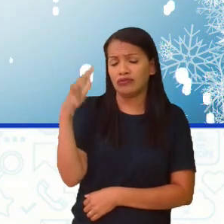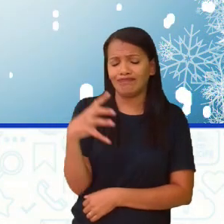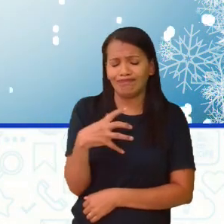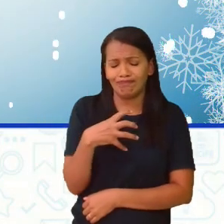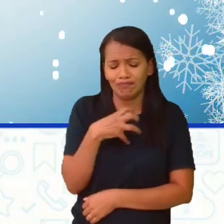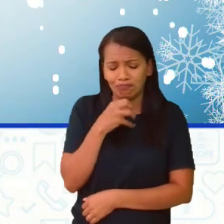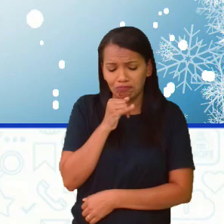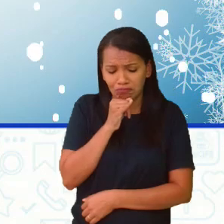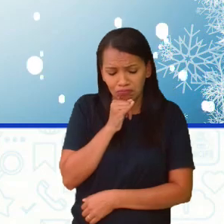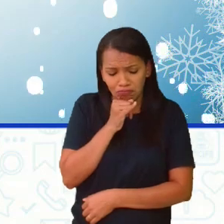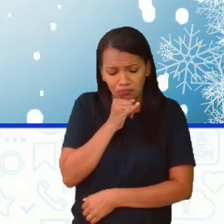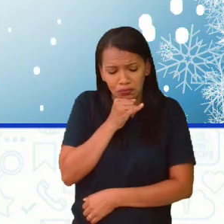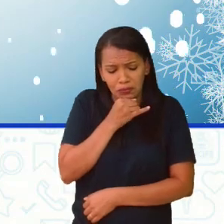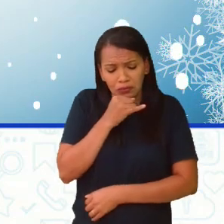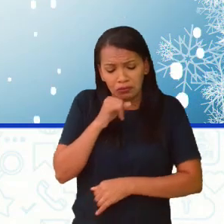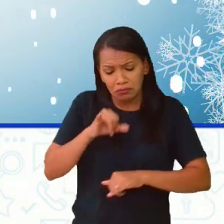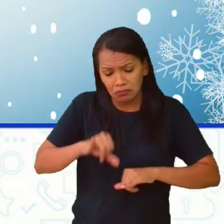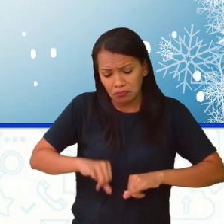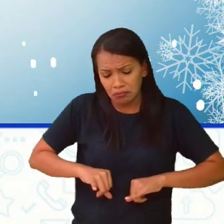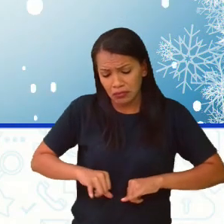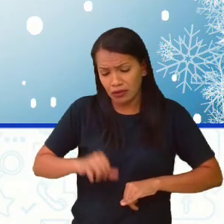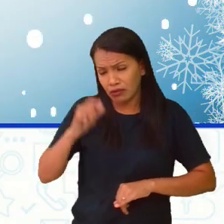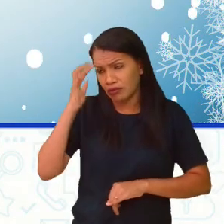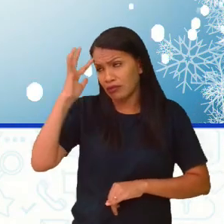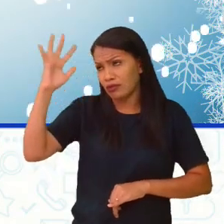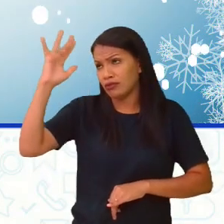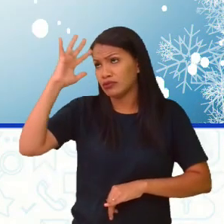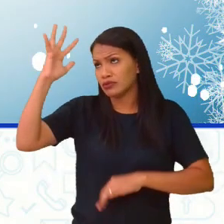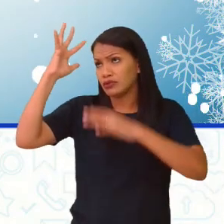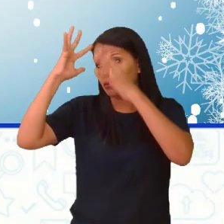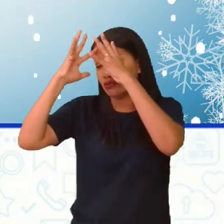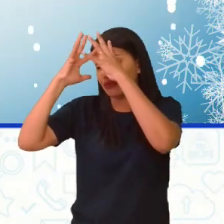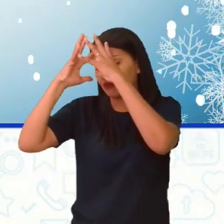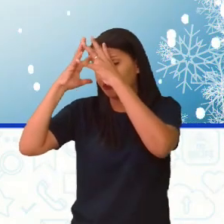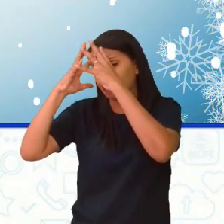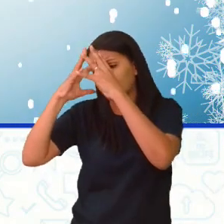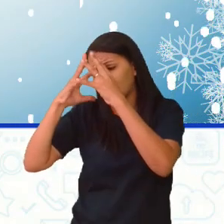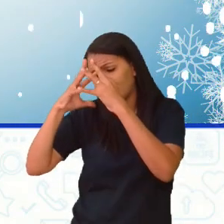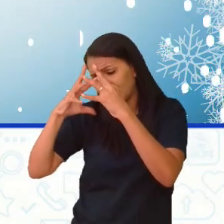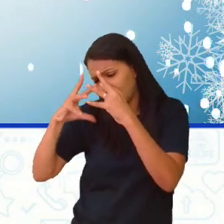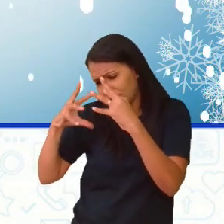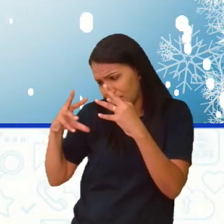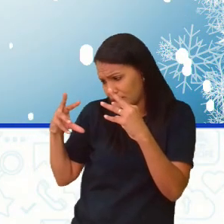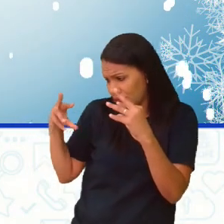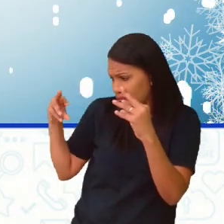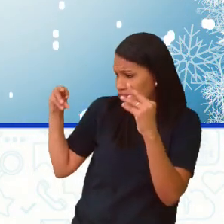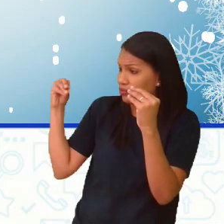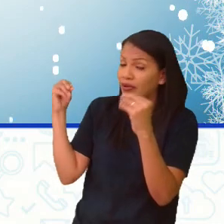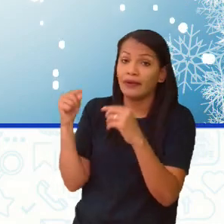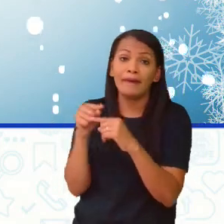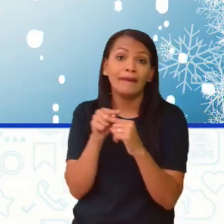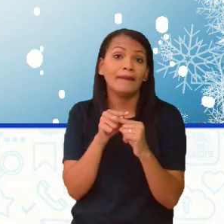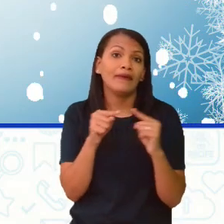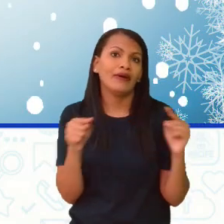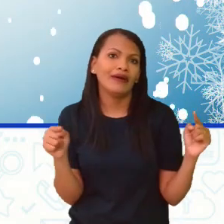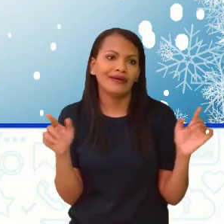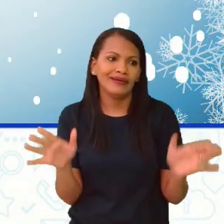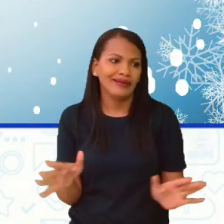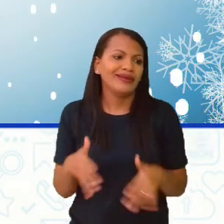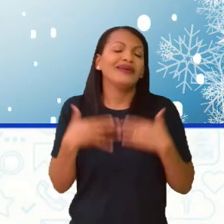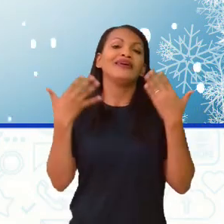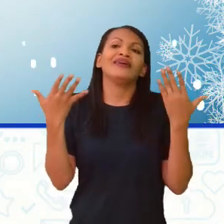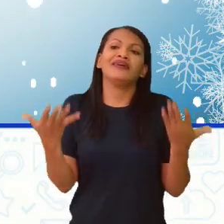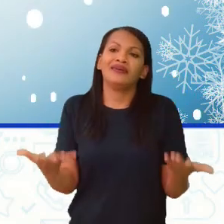e destruía lentamente o sonho de Natal da pequena árvore verde cintilante. Mas,